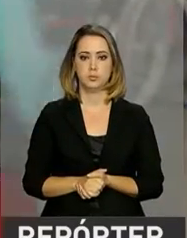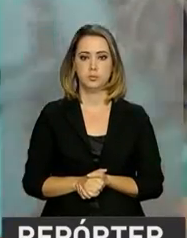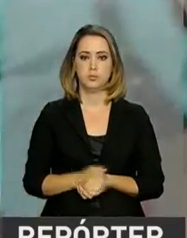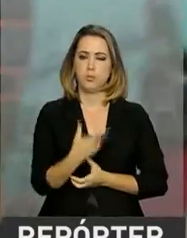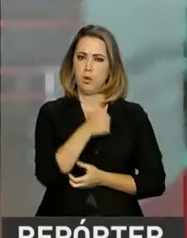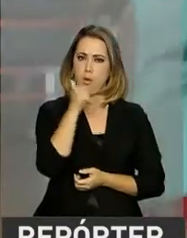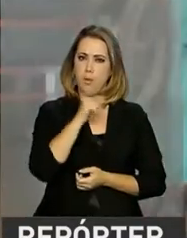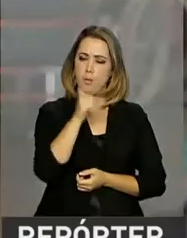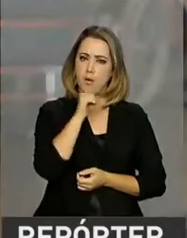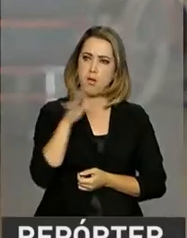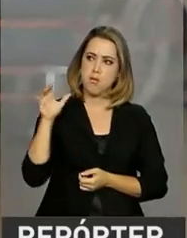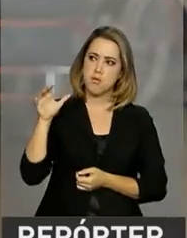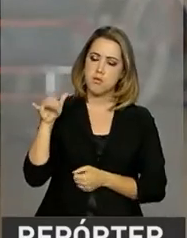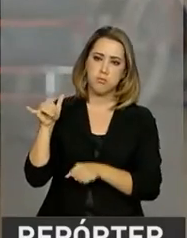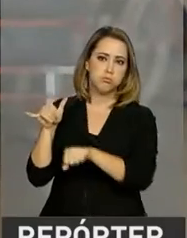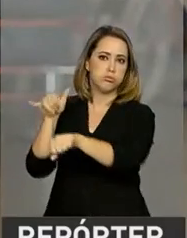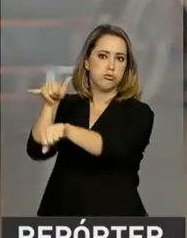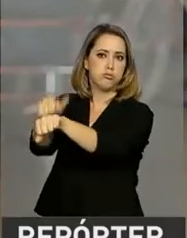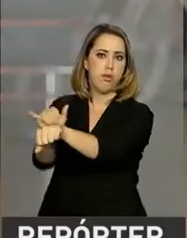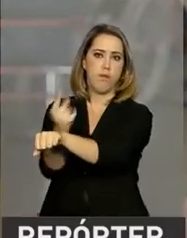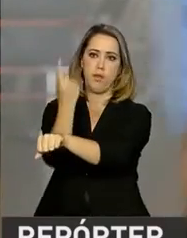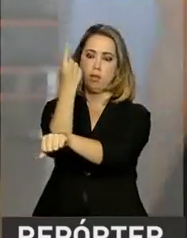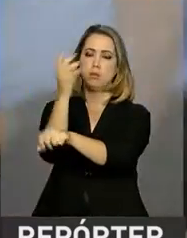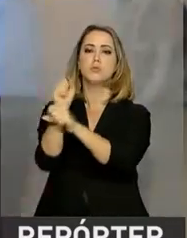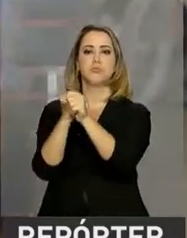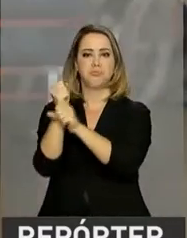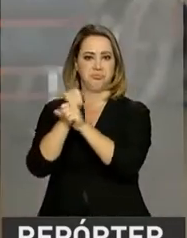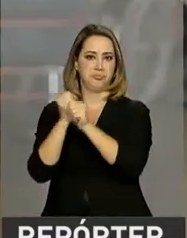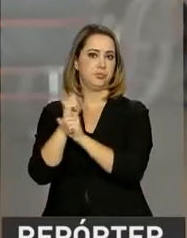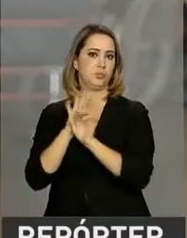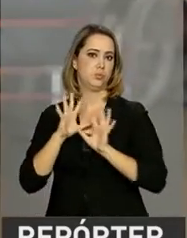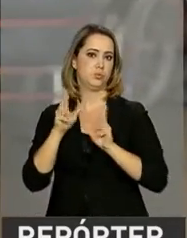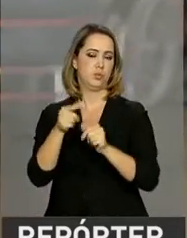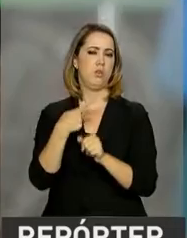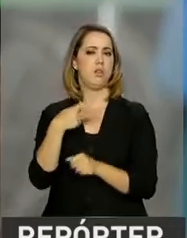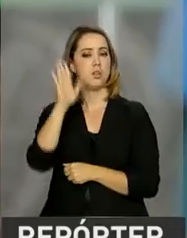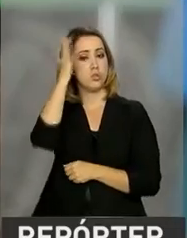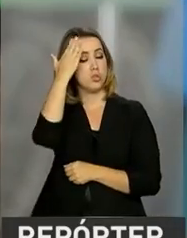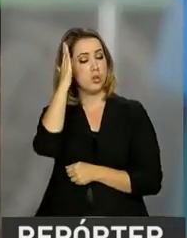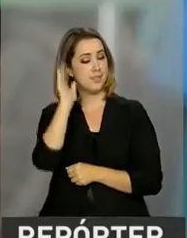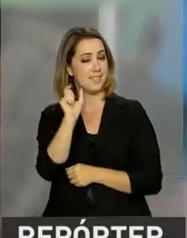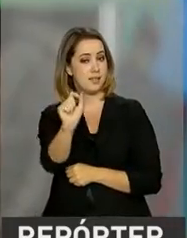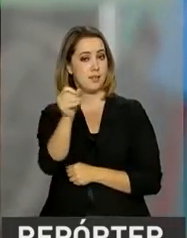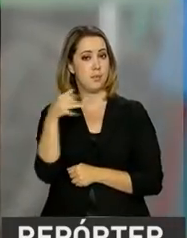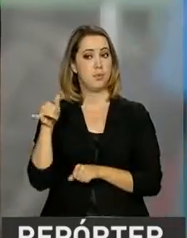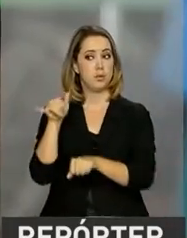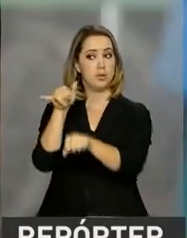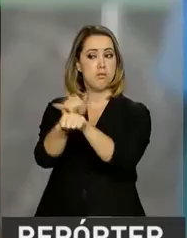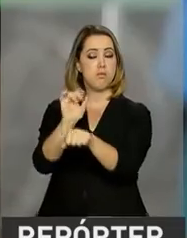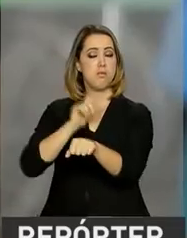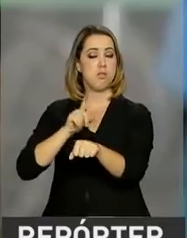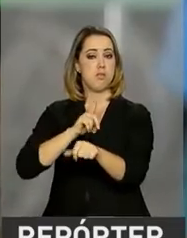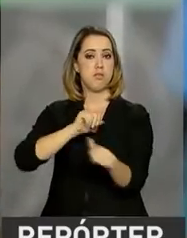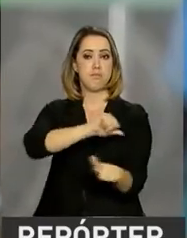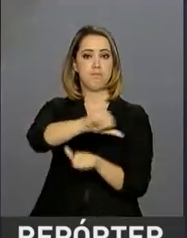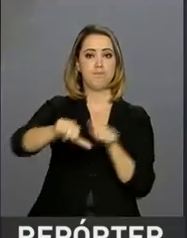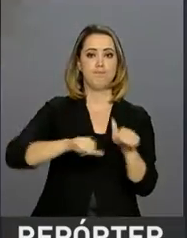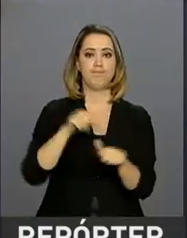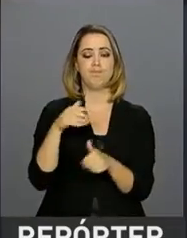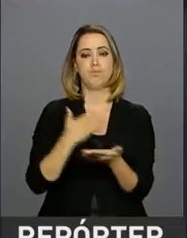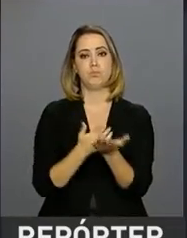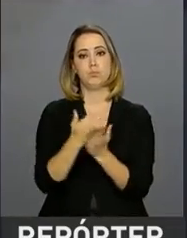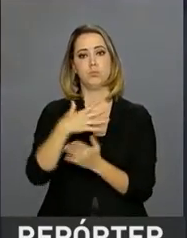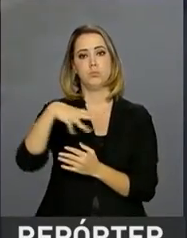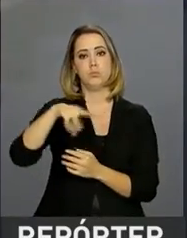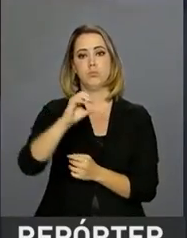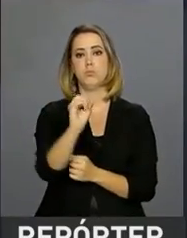celina viaja de avião pelo menos uma vez por ano ela soube que as viagens aéreas no brasil terão mudanças a partir de março mas